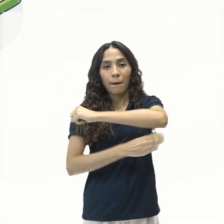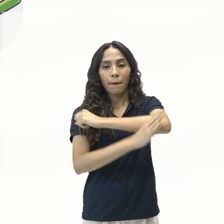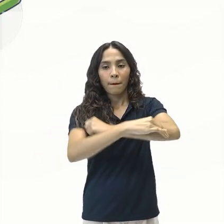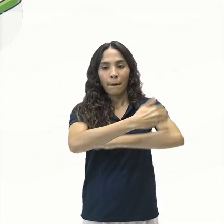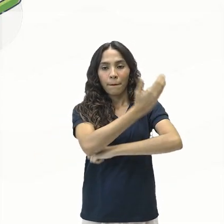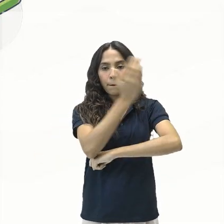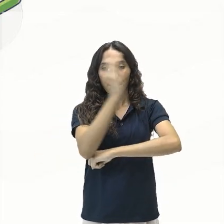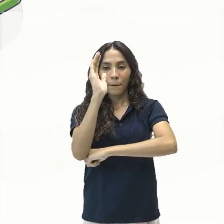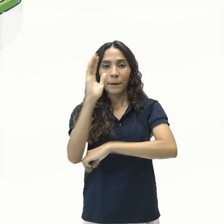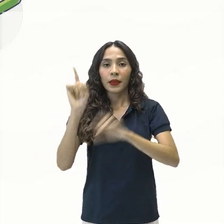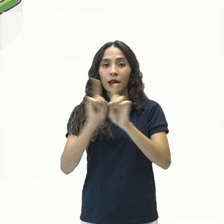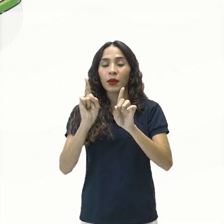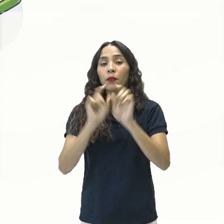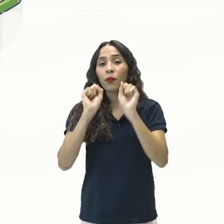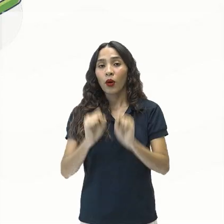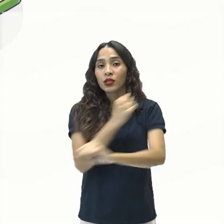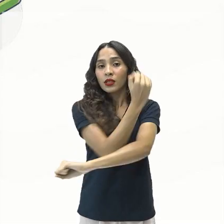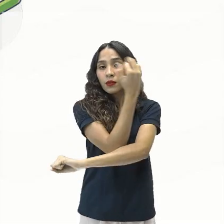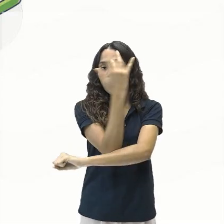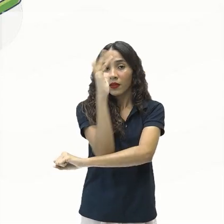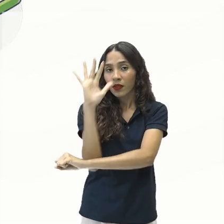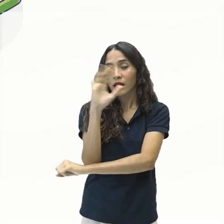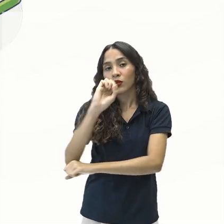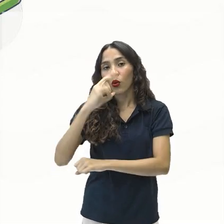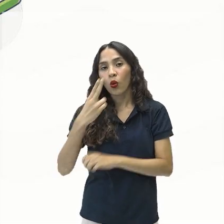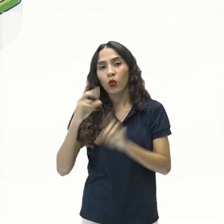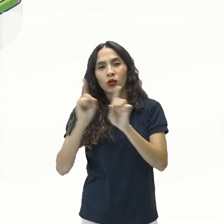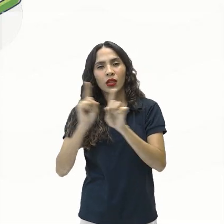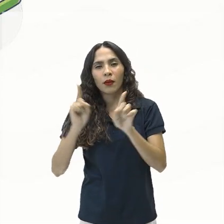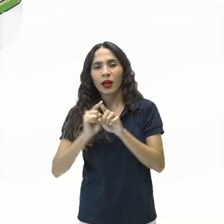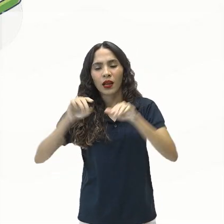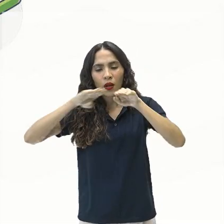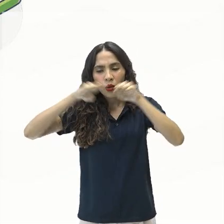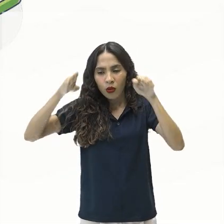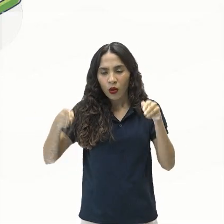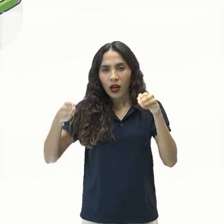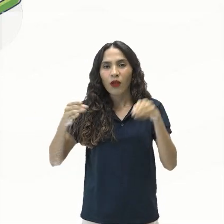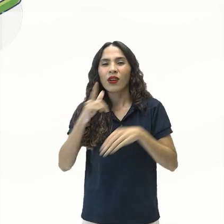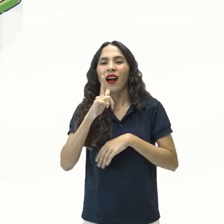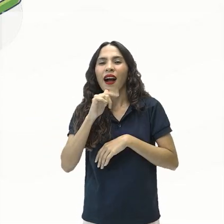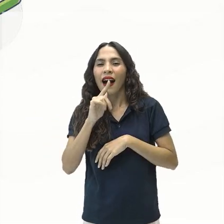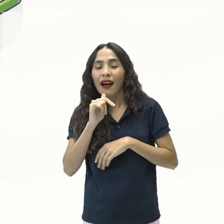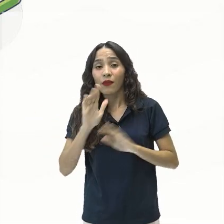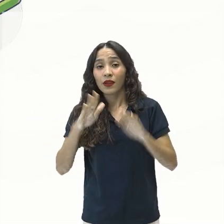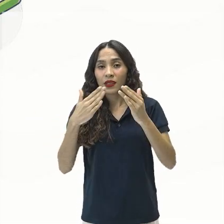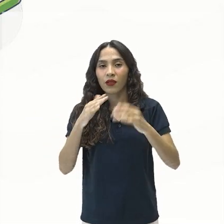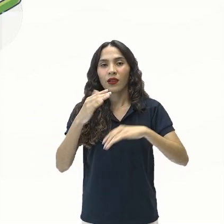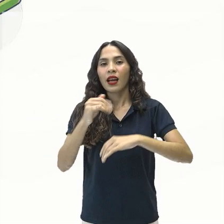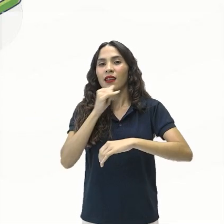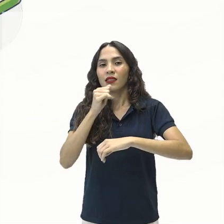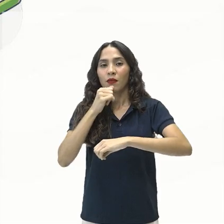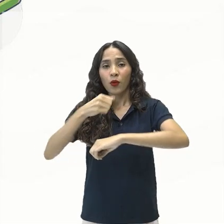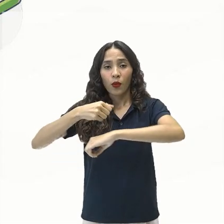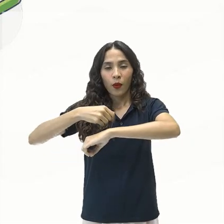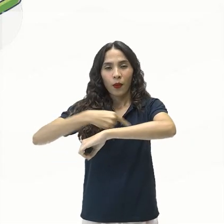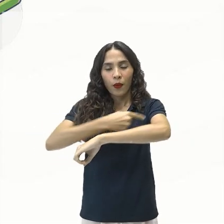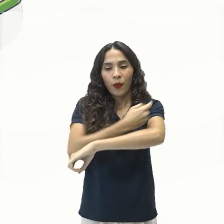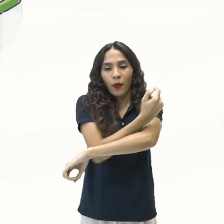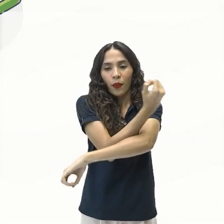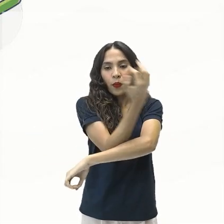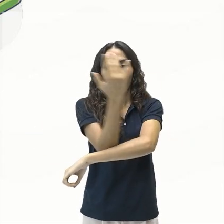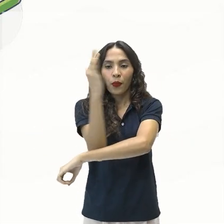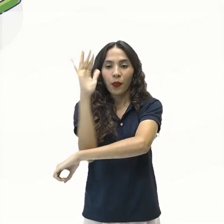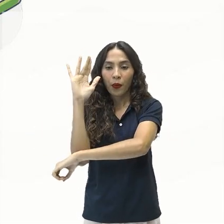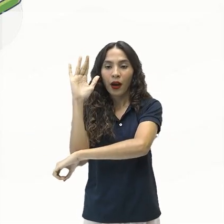podem ser tanto uma floresta quanto um pequeno aquário, né? Então, quando a gente fala do ecossistema, a gente